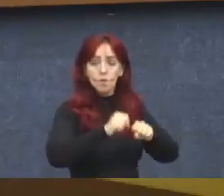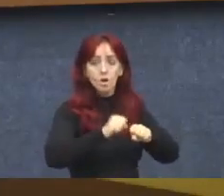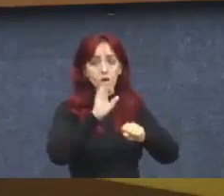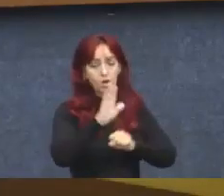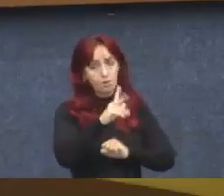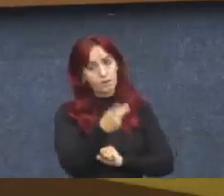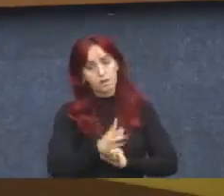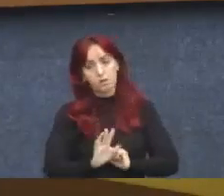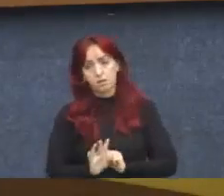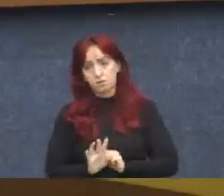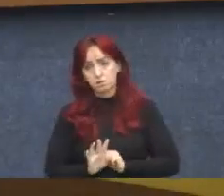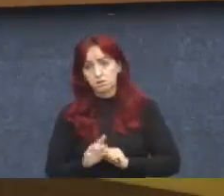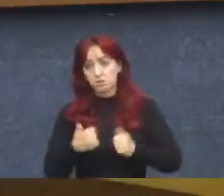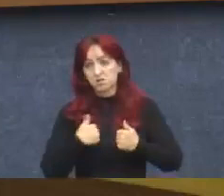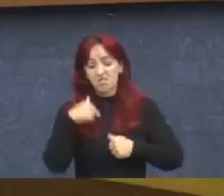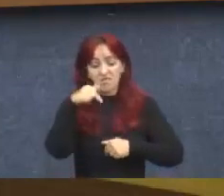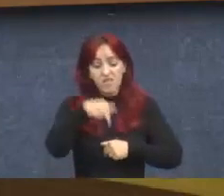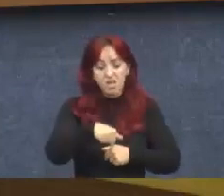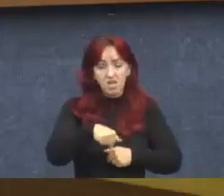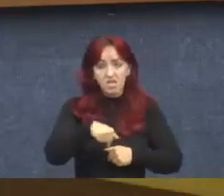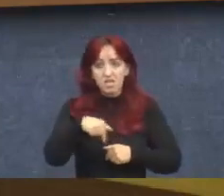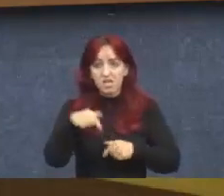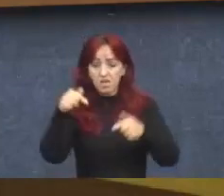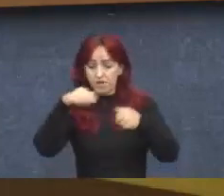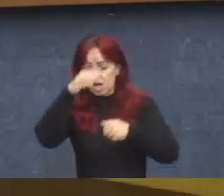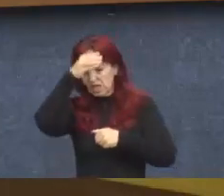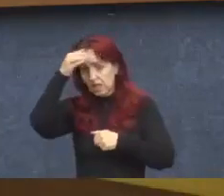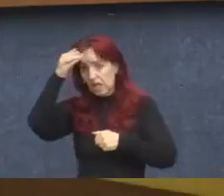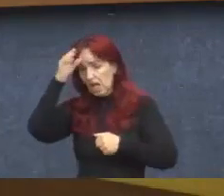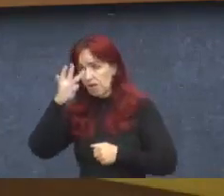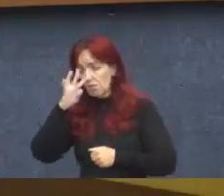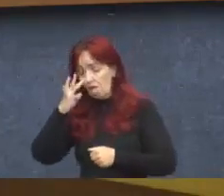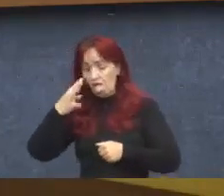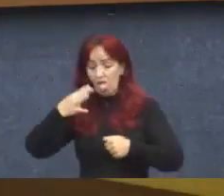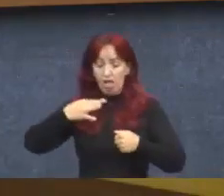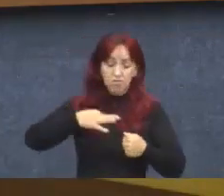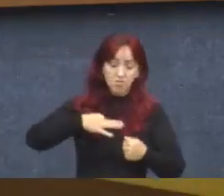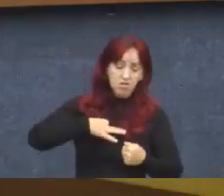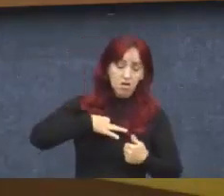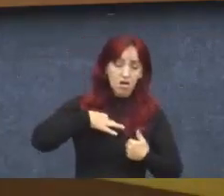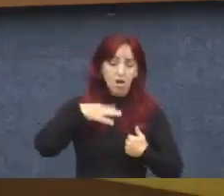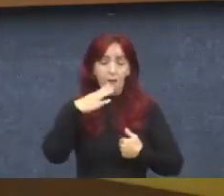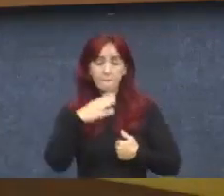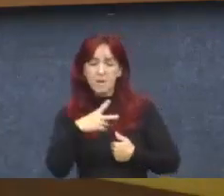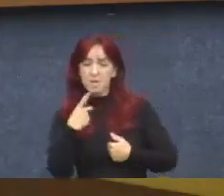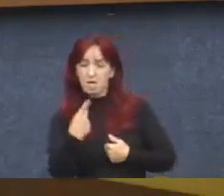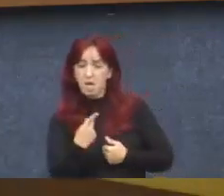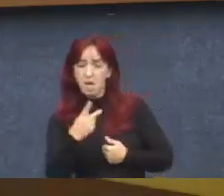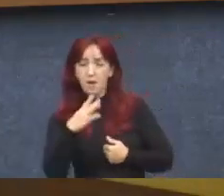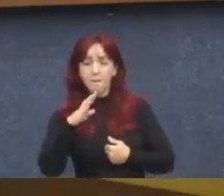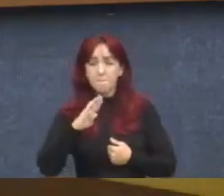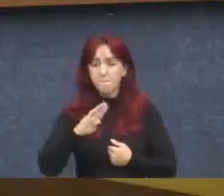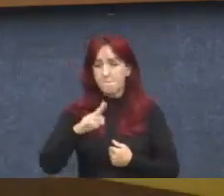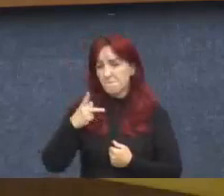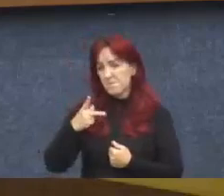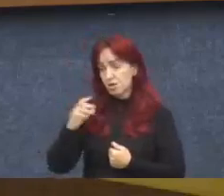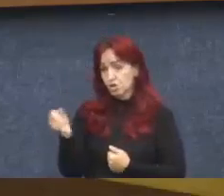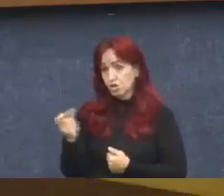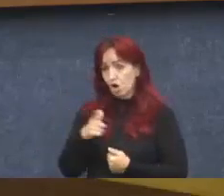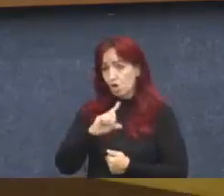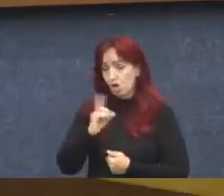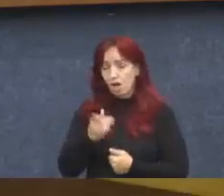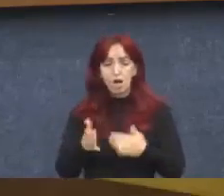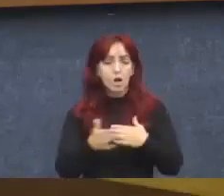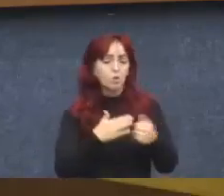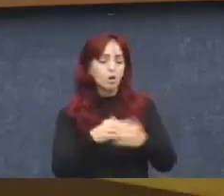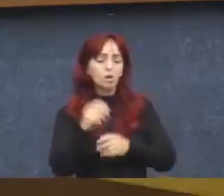cidade. Então, não me venham aqui acusar o PT, o PSOL, qualquer pessoa